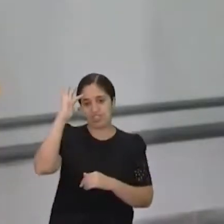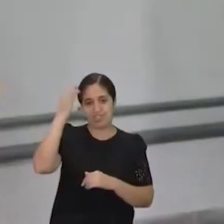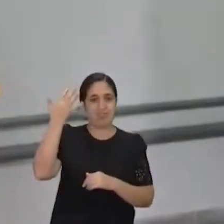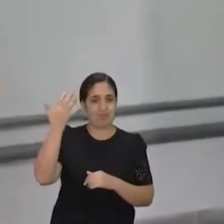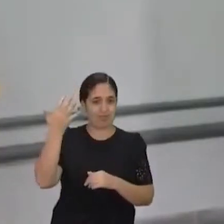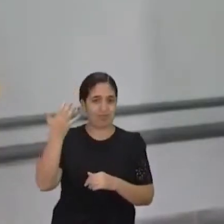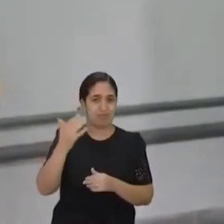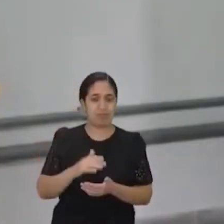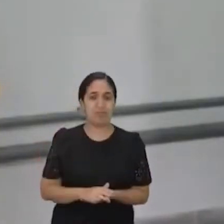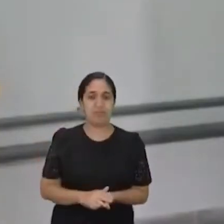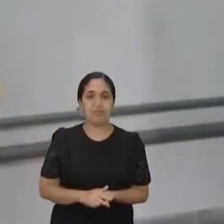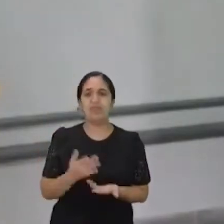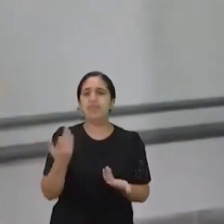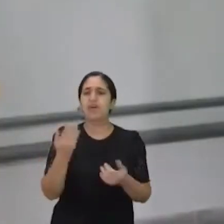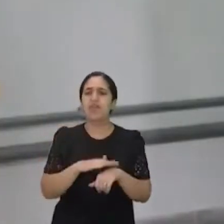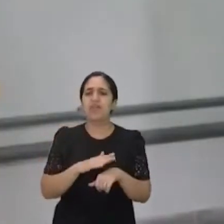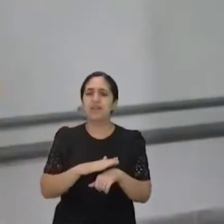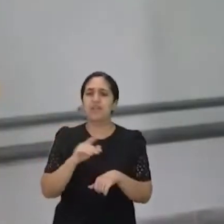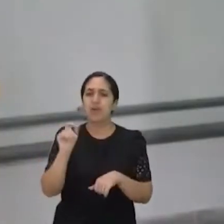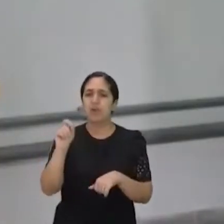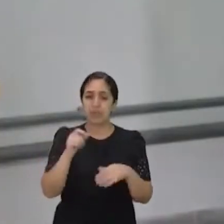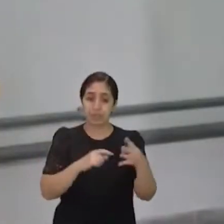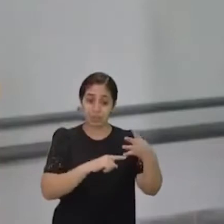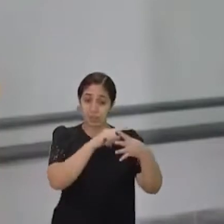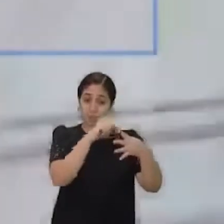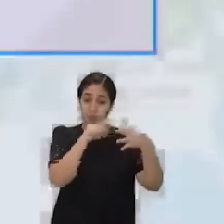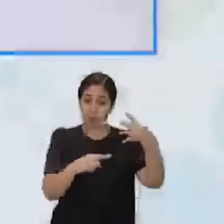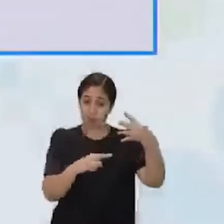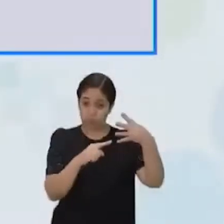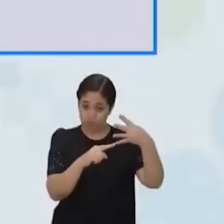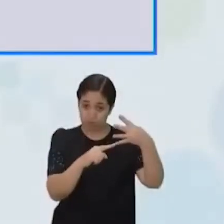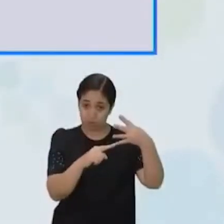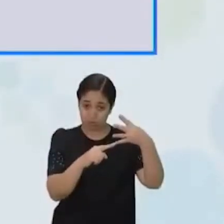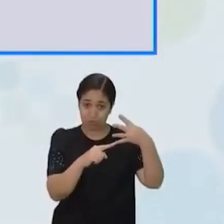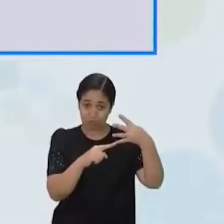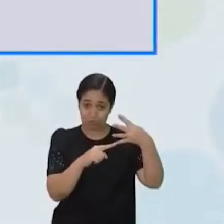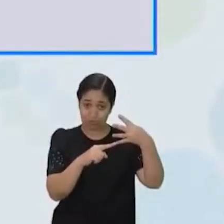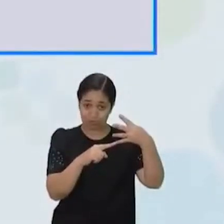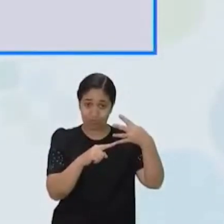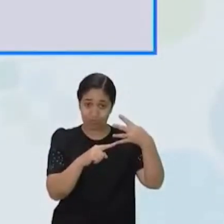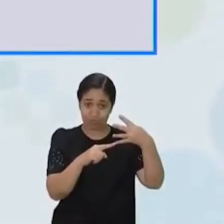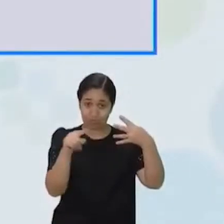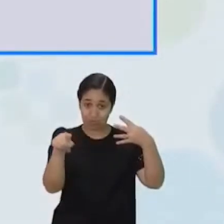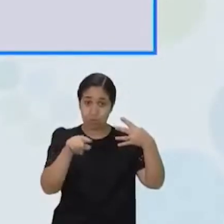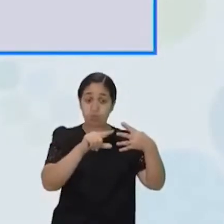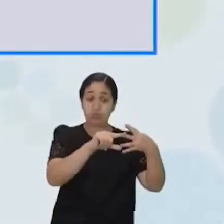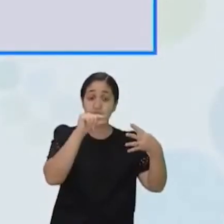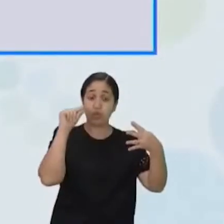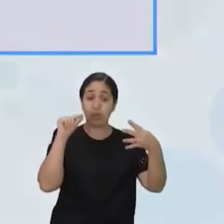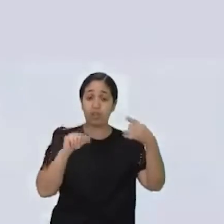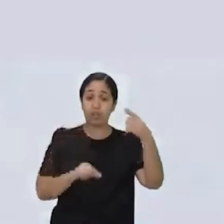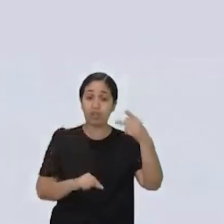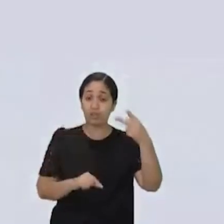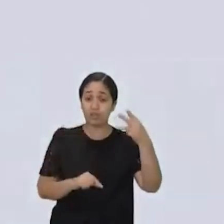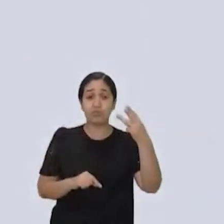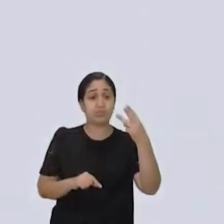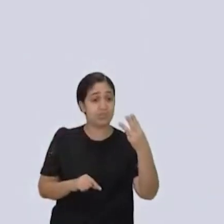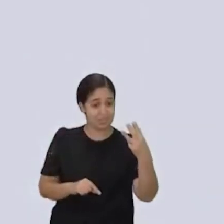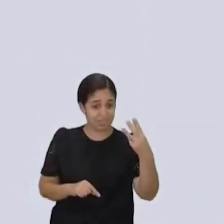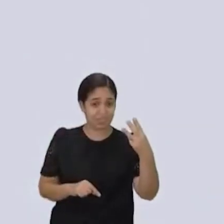tá certo? Então, o que vocês vão fazer? Dos 4 produtos e serviços que eu coloquei, vocês vão escolher 3